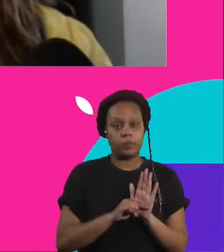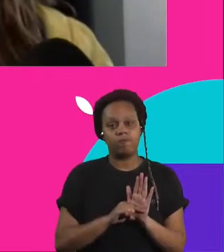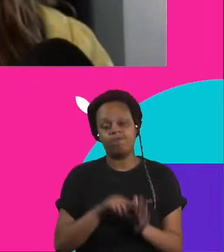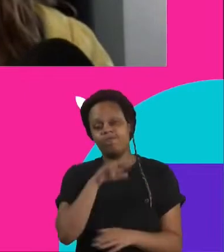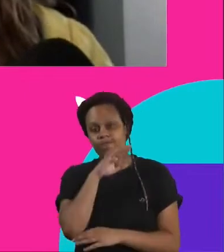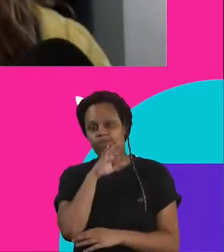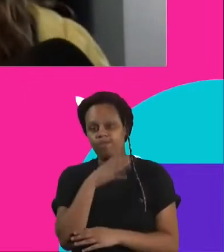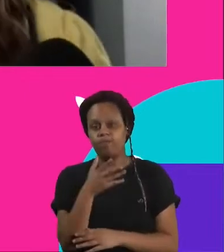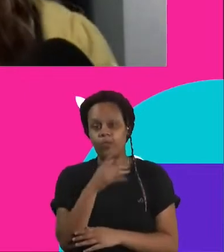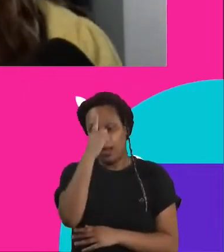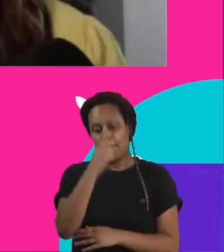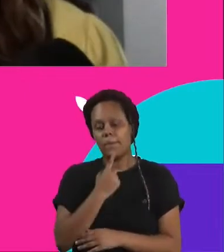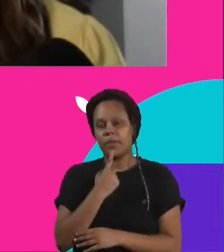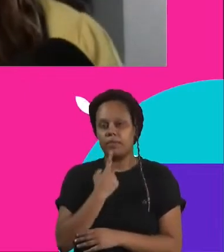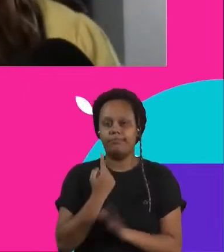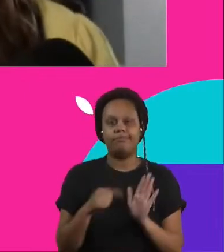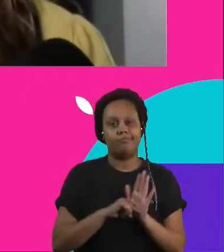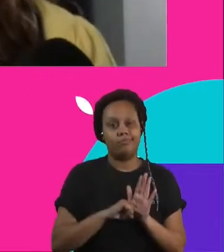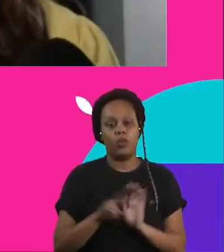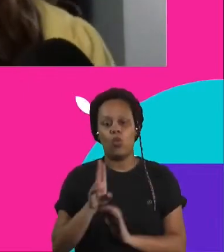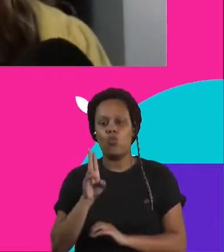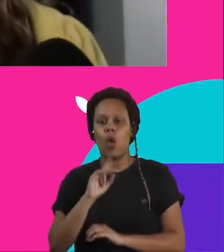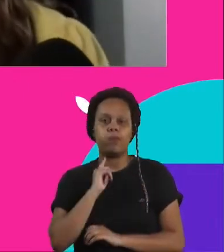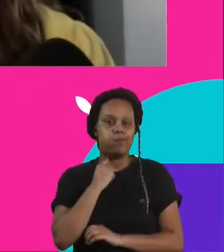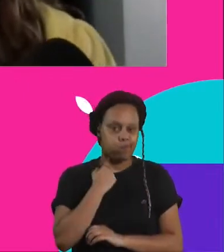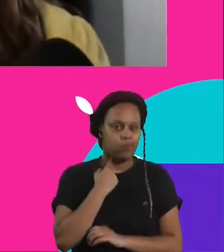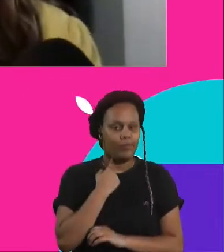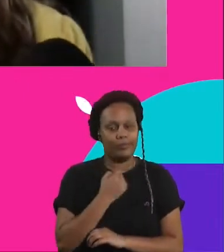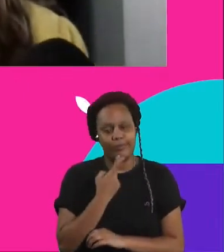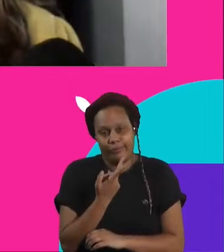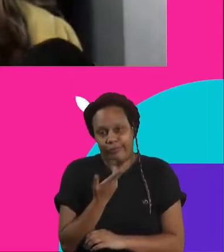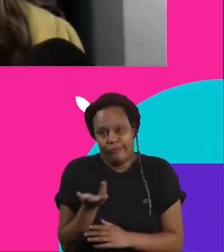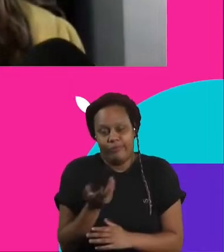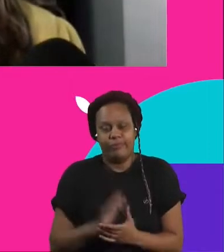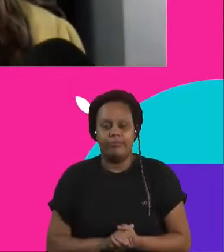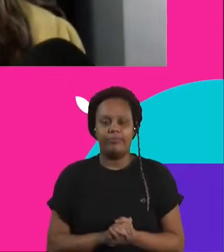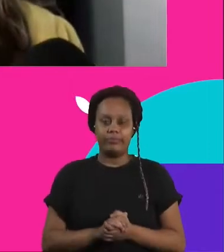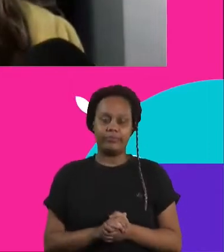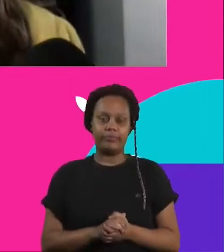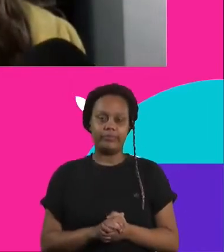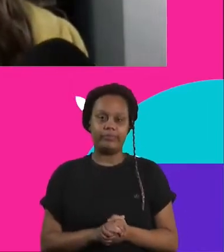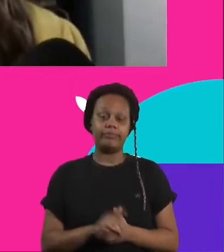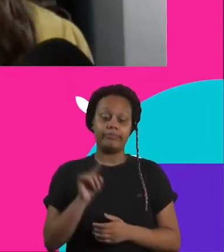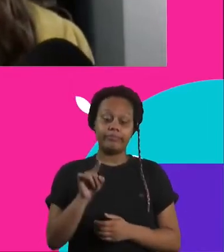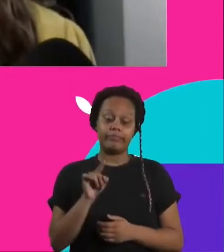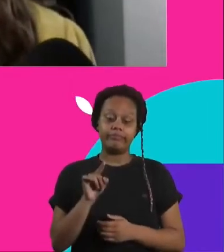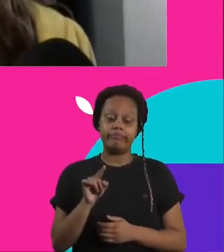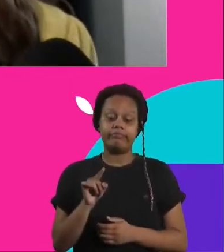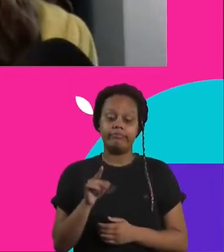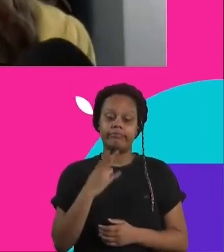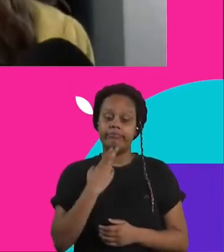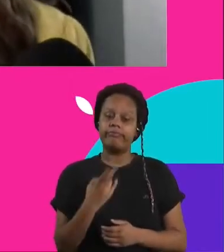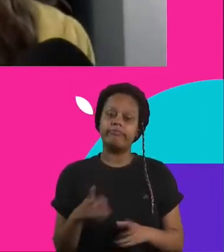perfil negativado, ou nome sujo, que a gente gosta de chamar. Então, é nesse sentido que a gente